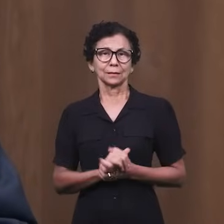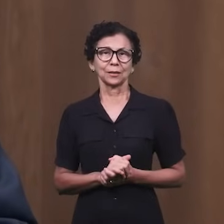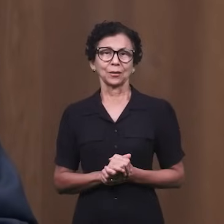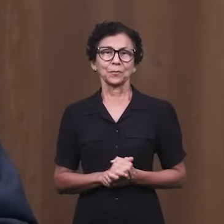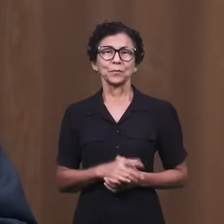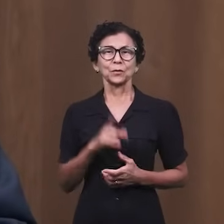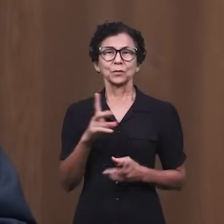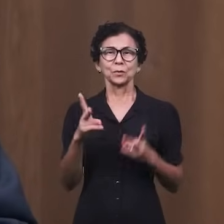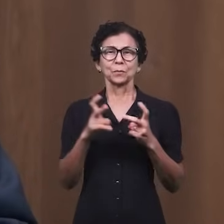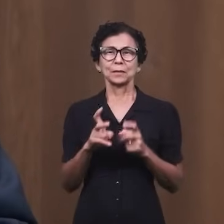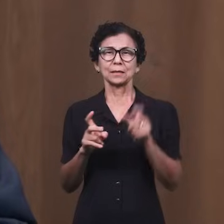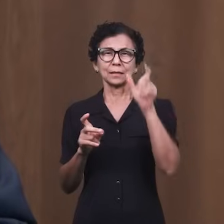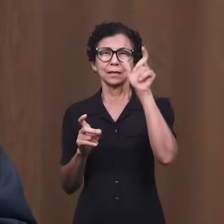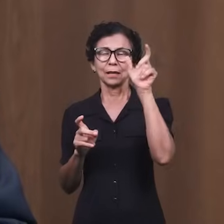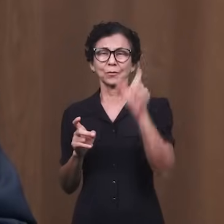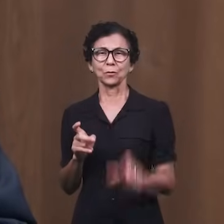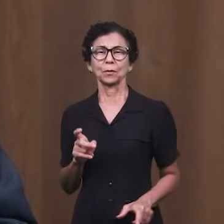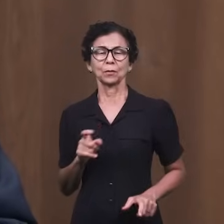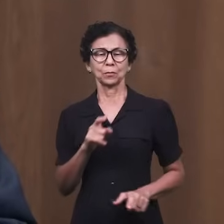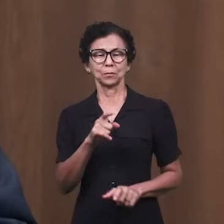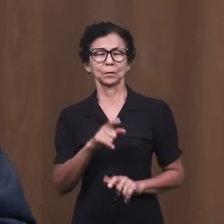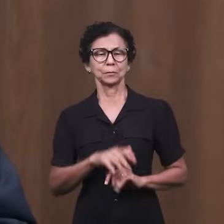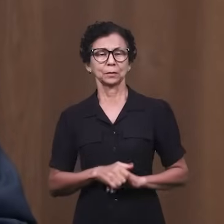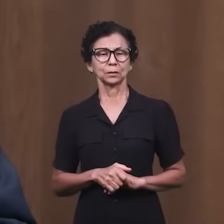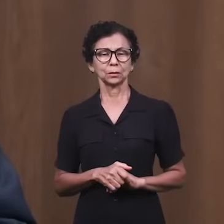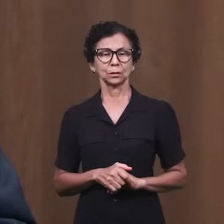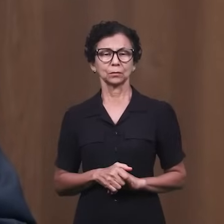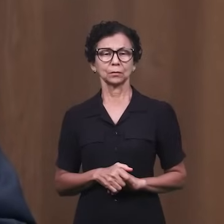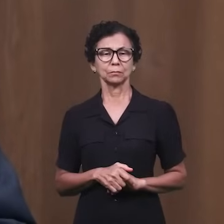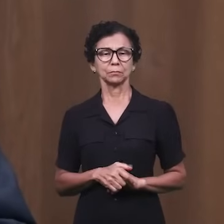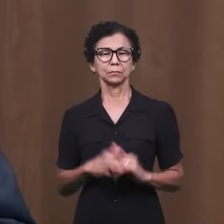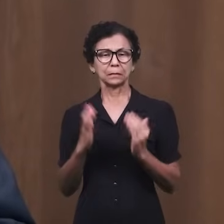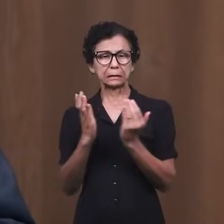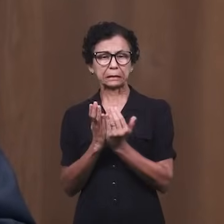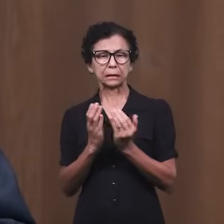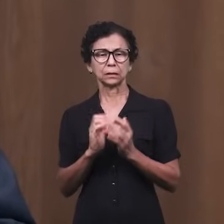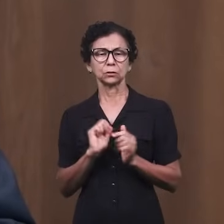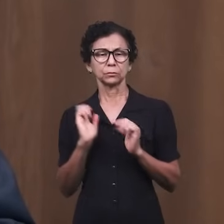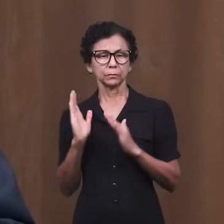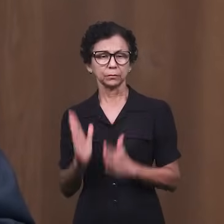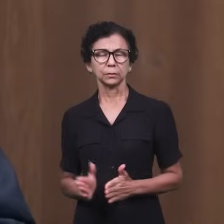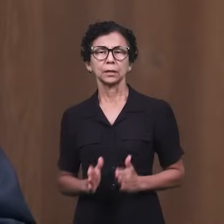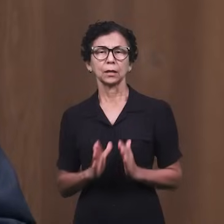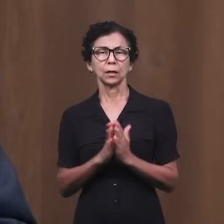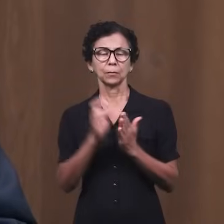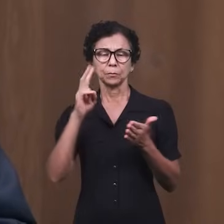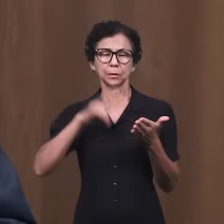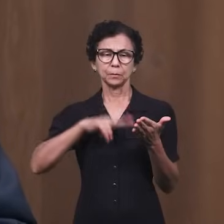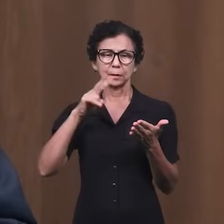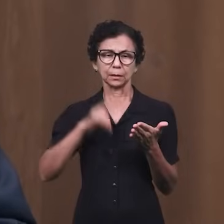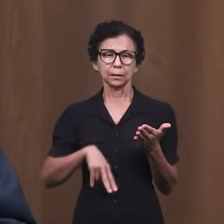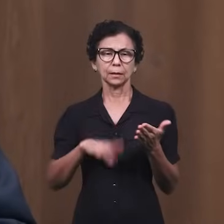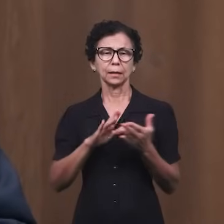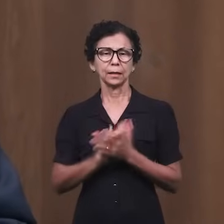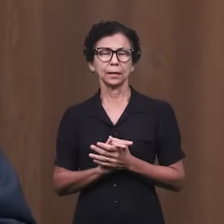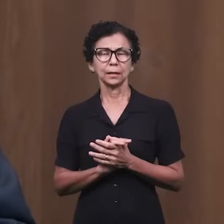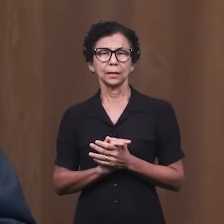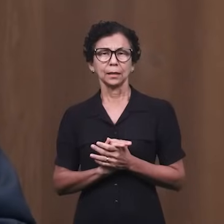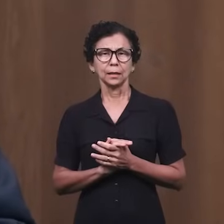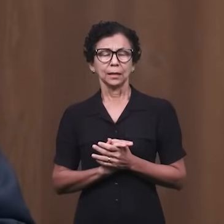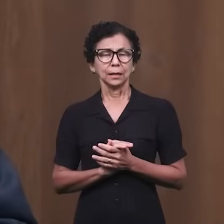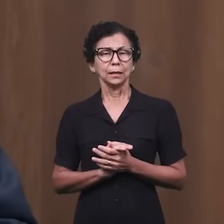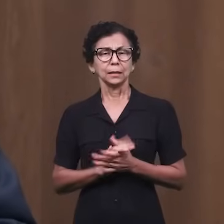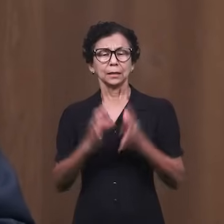palavra de Deus está crescendo espiritualmente porque a palavra fala crescei na graça e no conhecimento do Senhor Jesus significa que a palavra